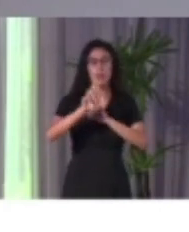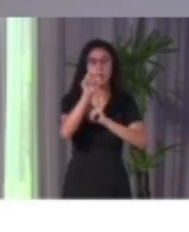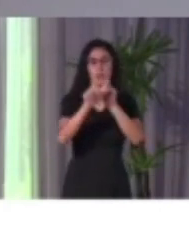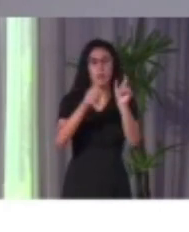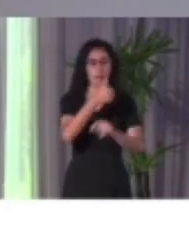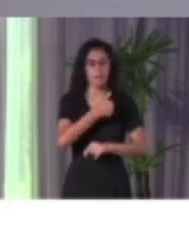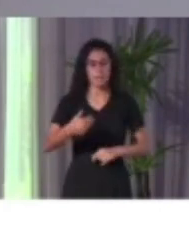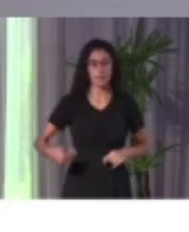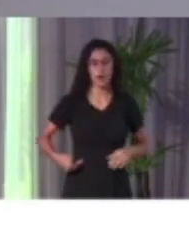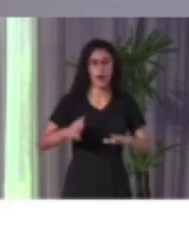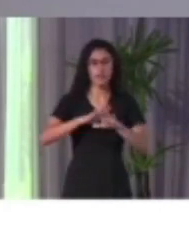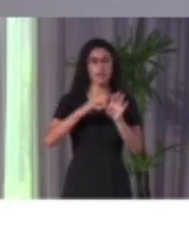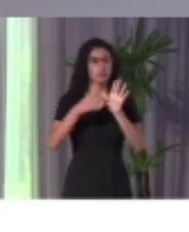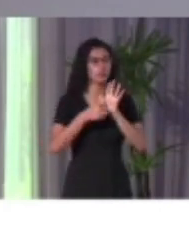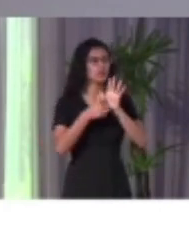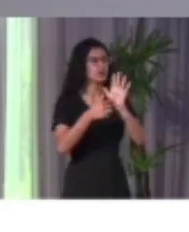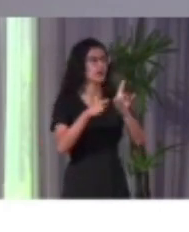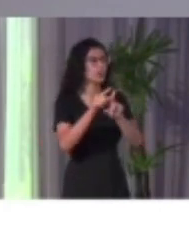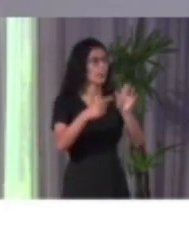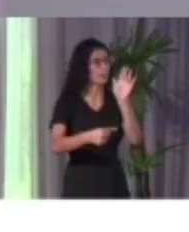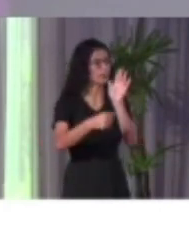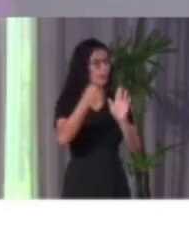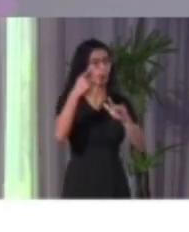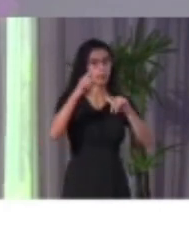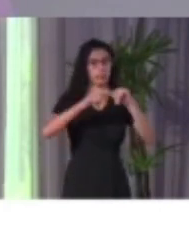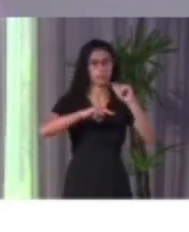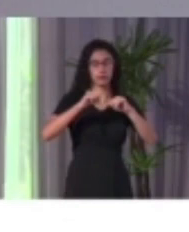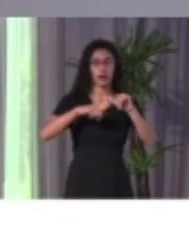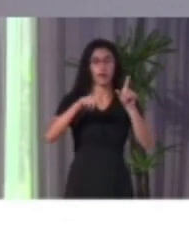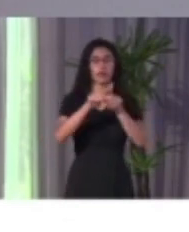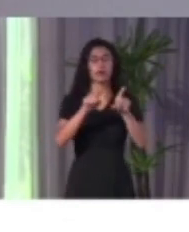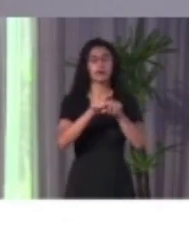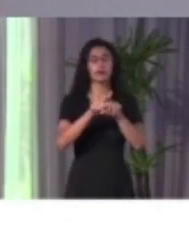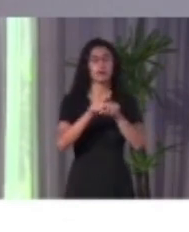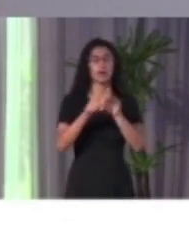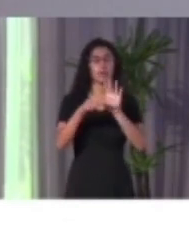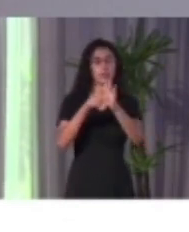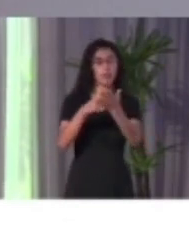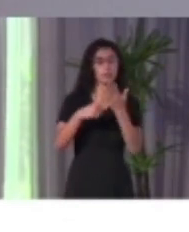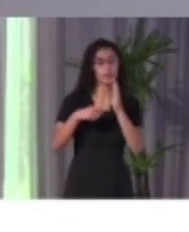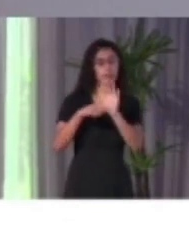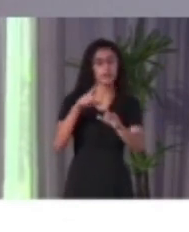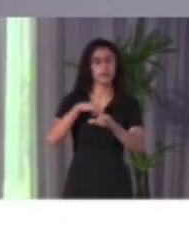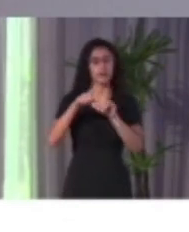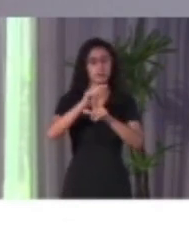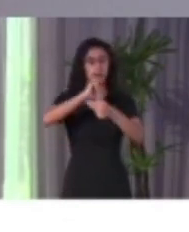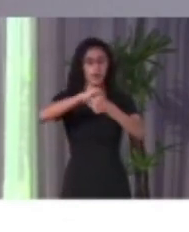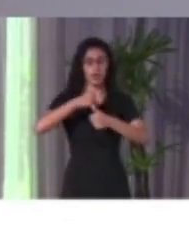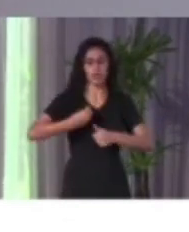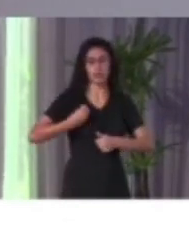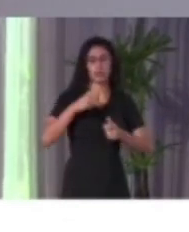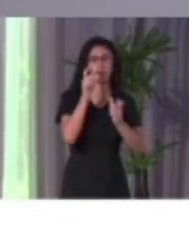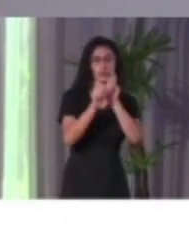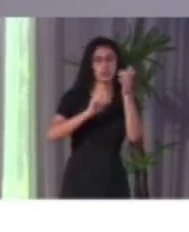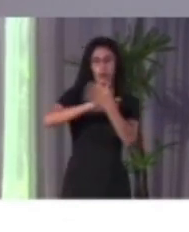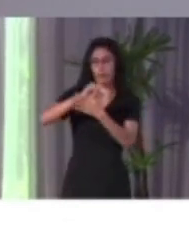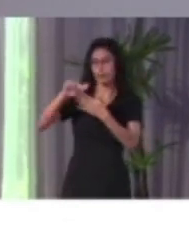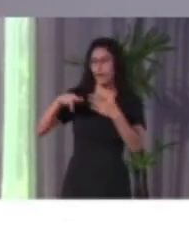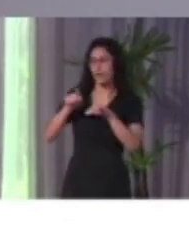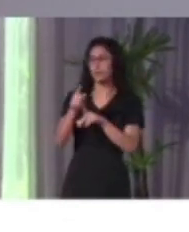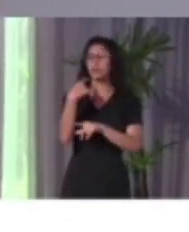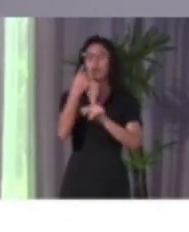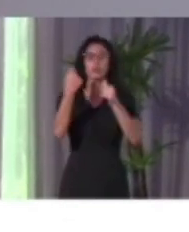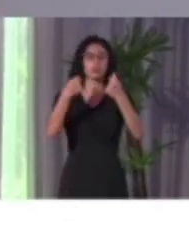têm sido apontadas como a principal ferramenta, e que essas contribuições dizem respeito à qualidade de vida das pessoas, a